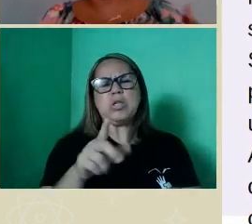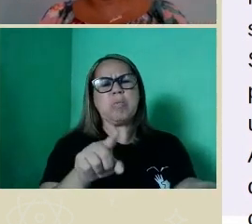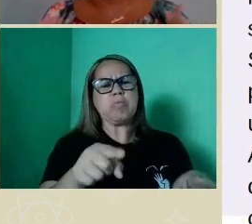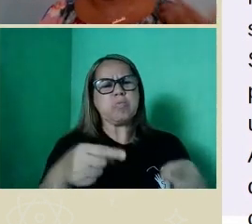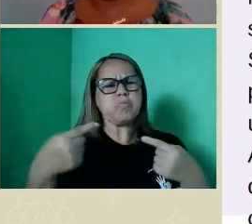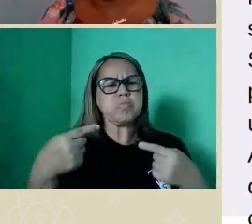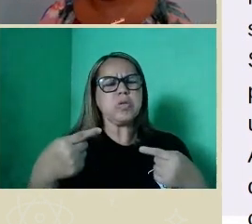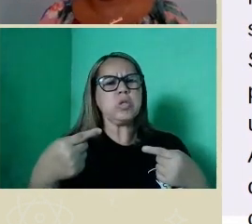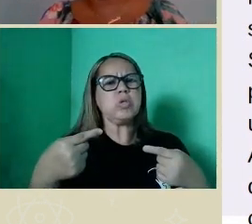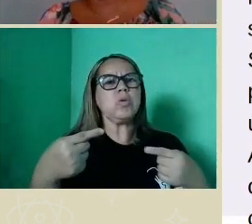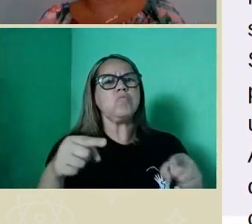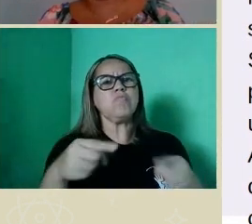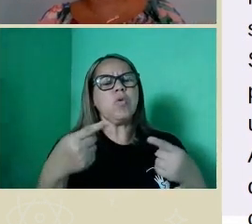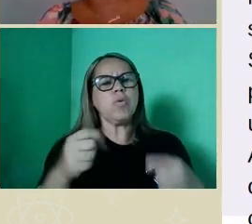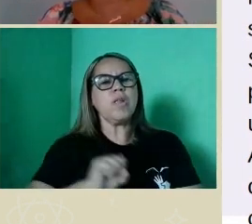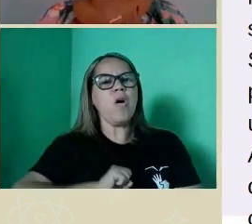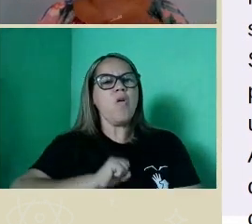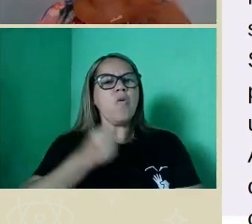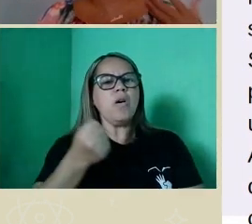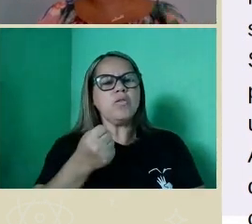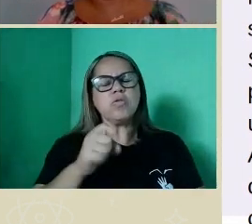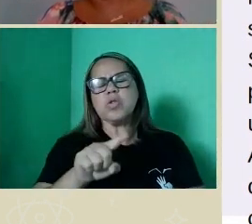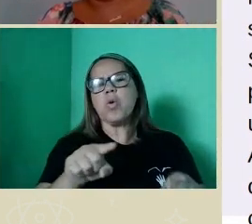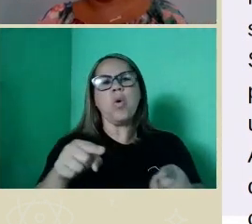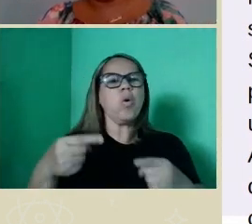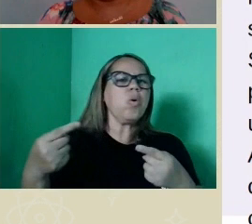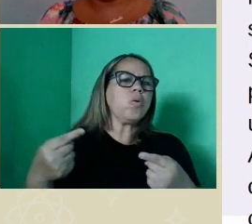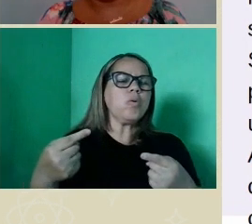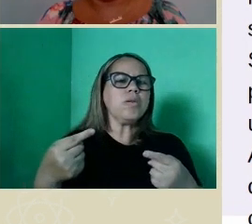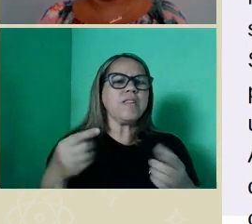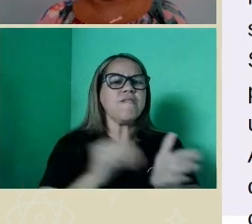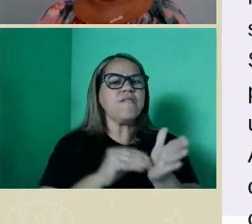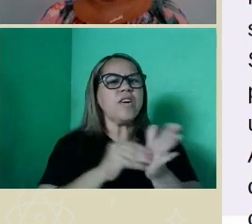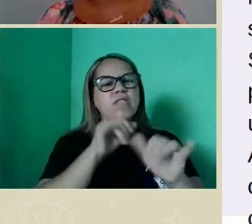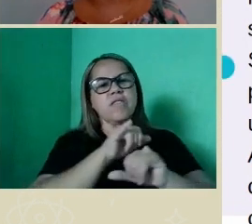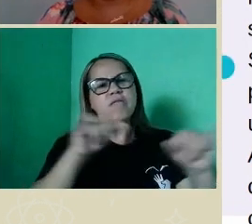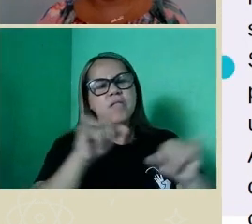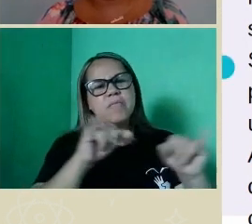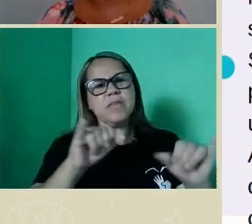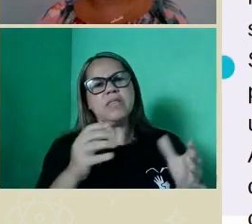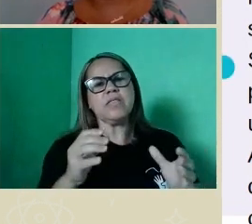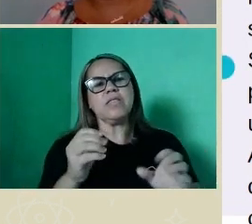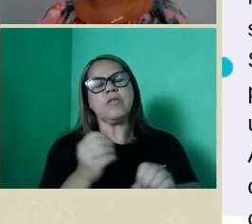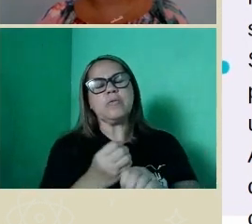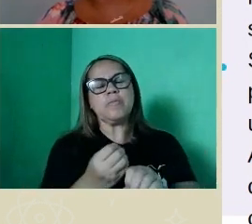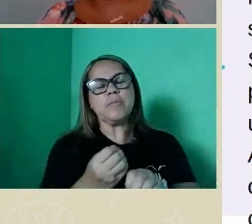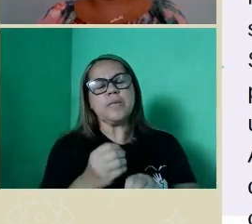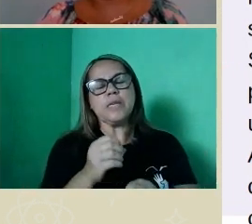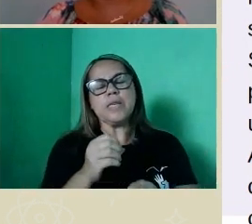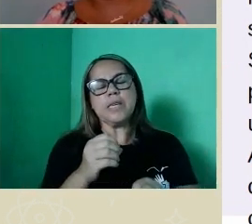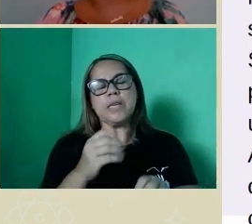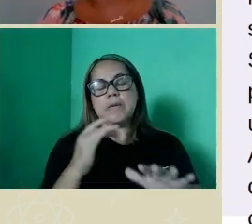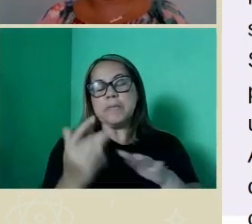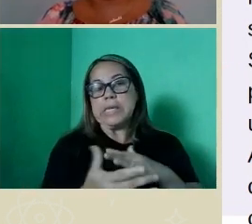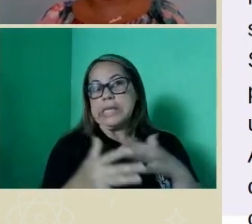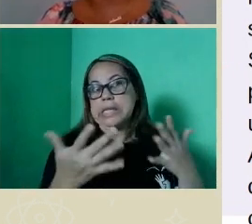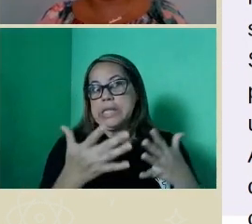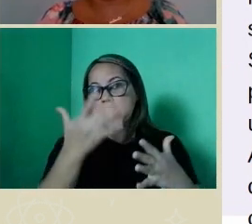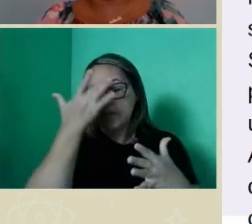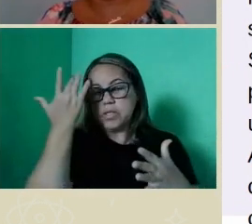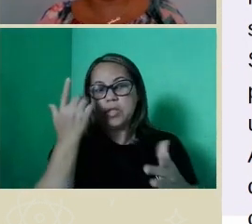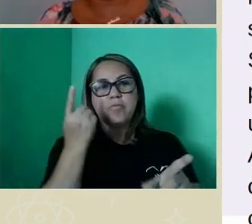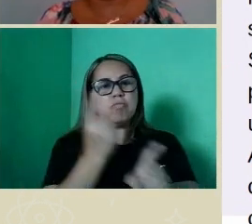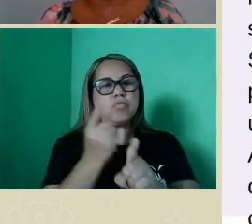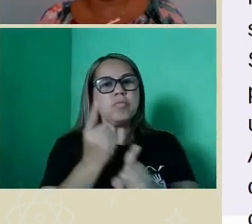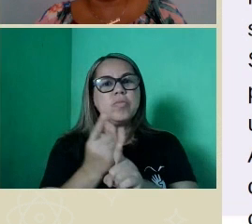se opõe ao ódio e à desinformação online em linha assim os investigadores descobriram que a maioria das